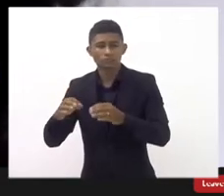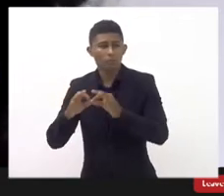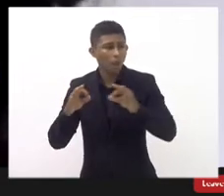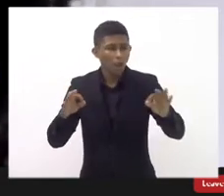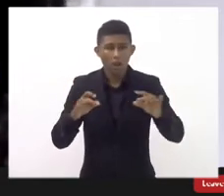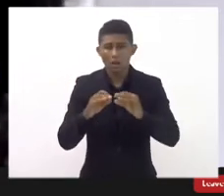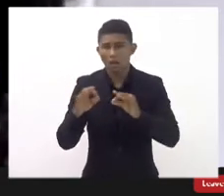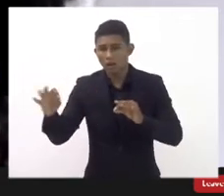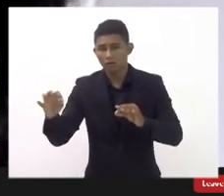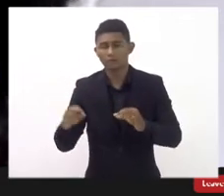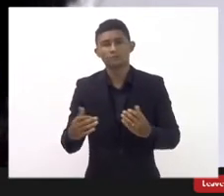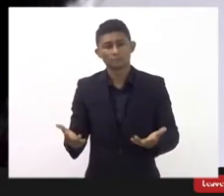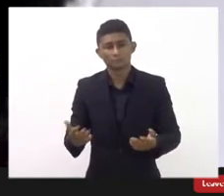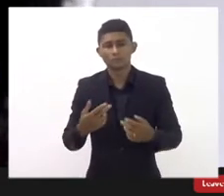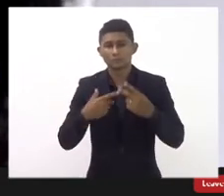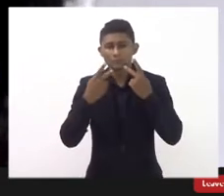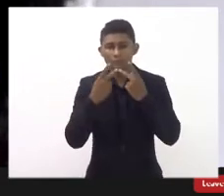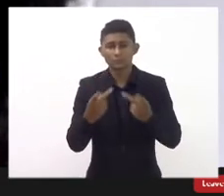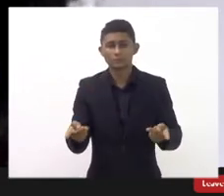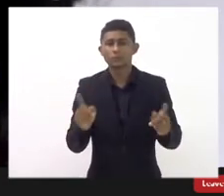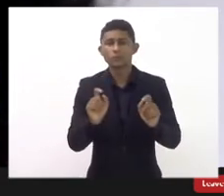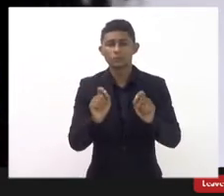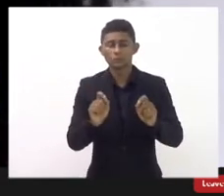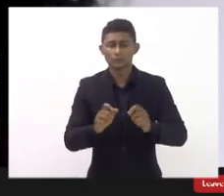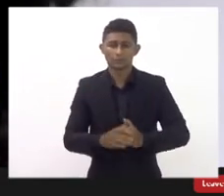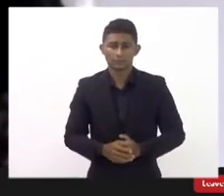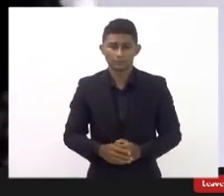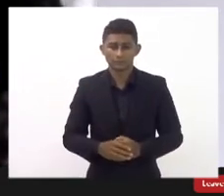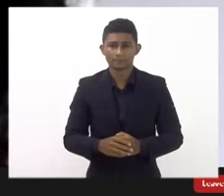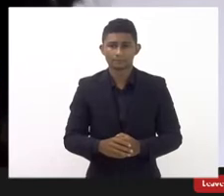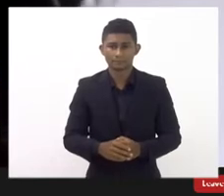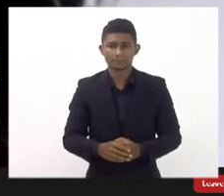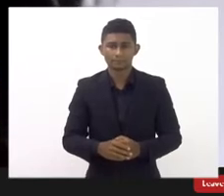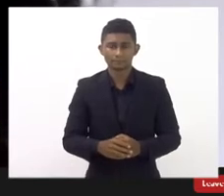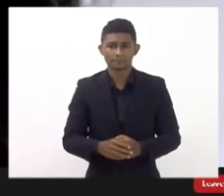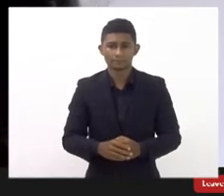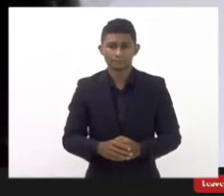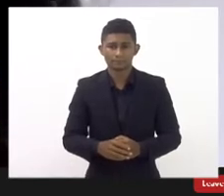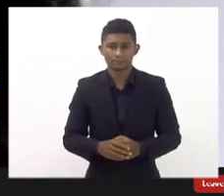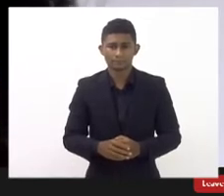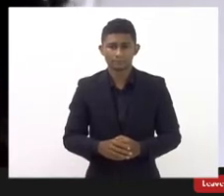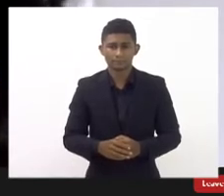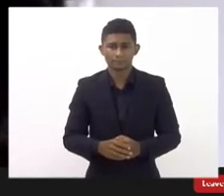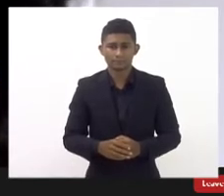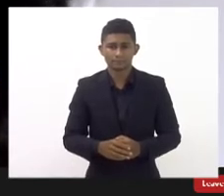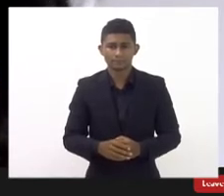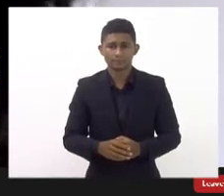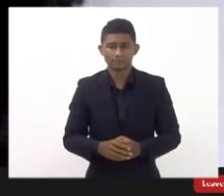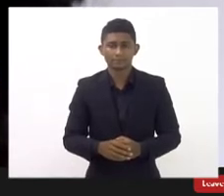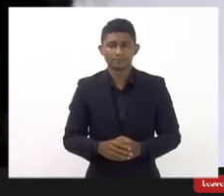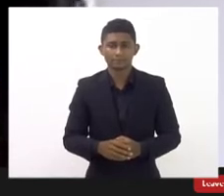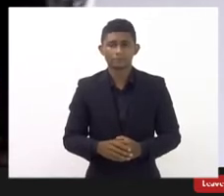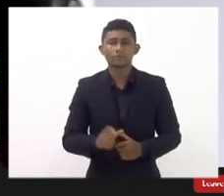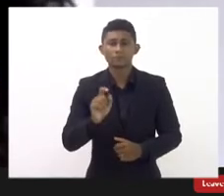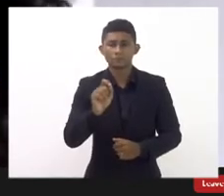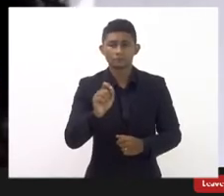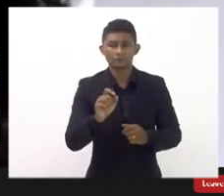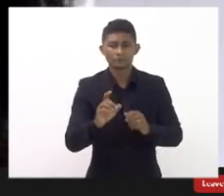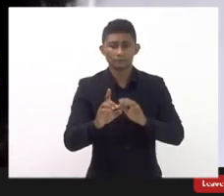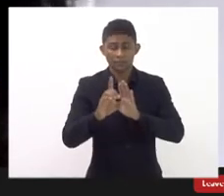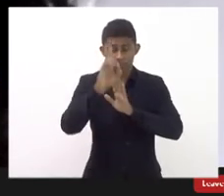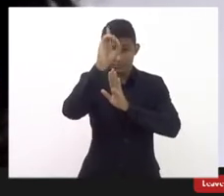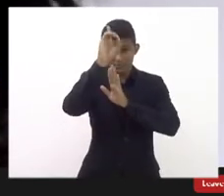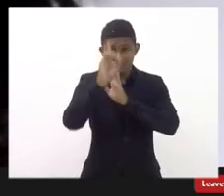muito caro, né, para quem lida com a educação pública, né, os trabalhadores da educação pública, é afirmar o direito à